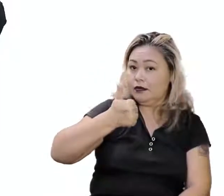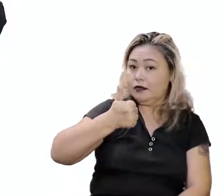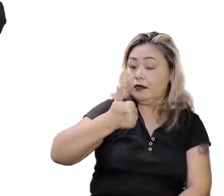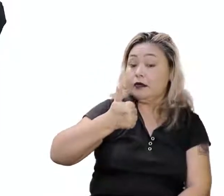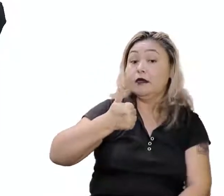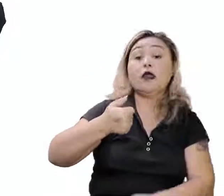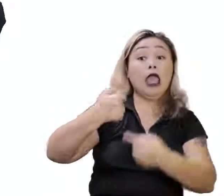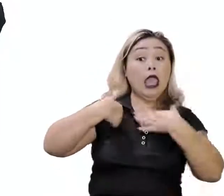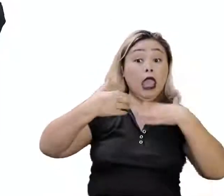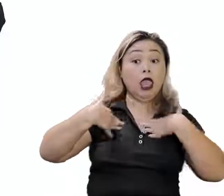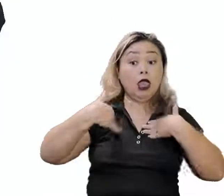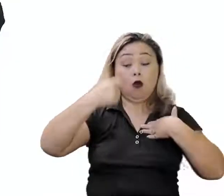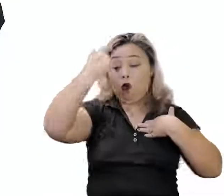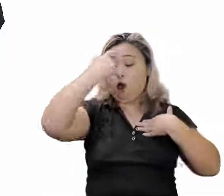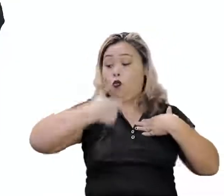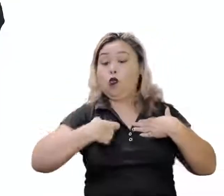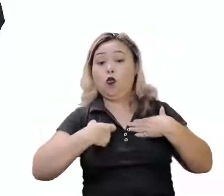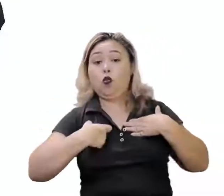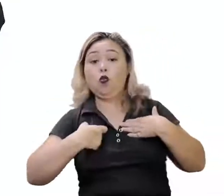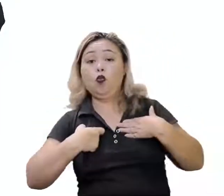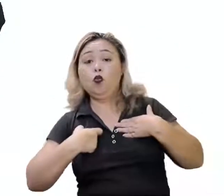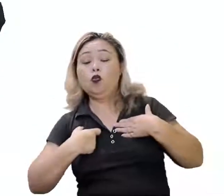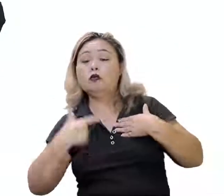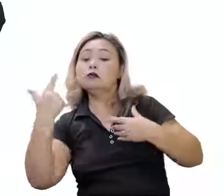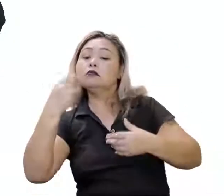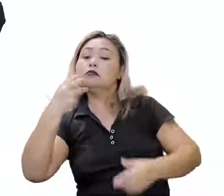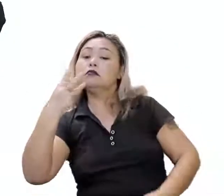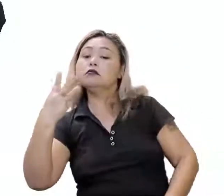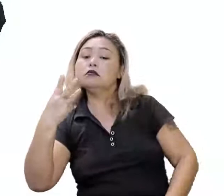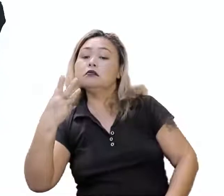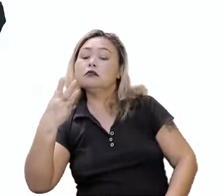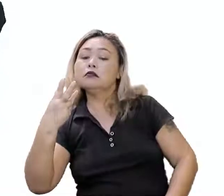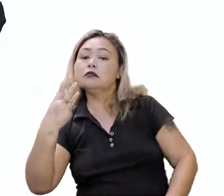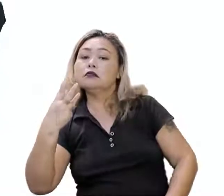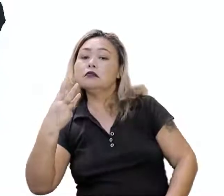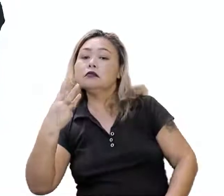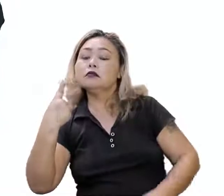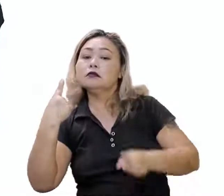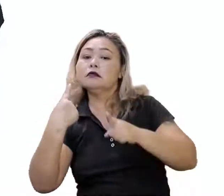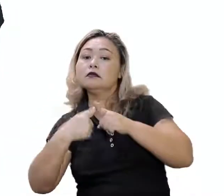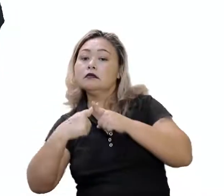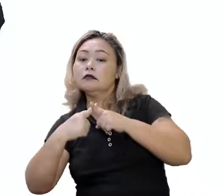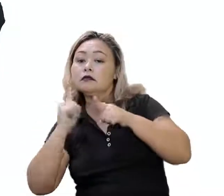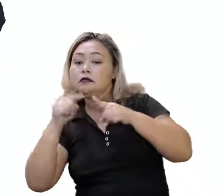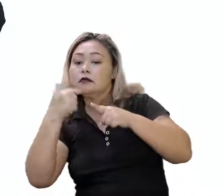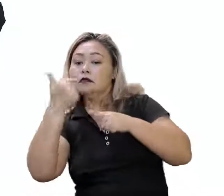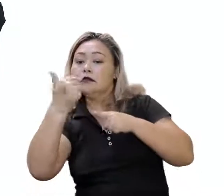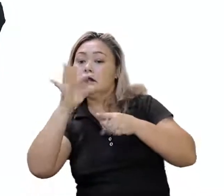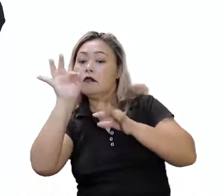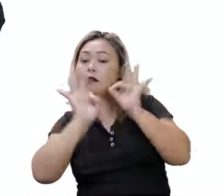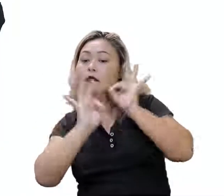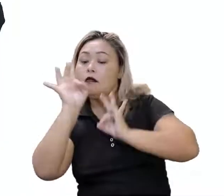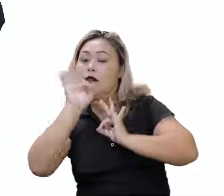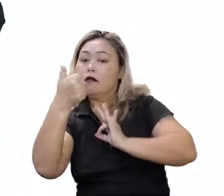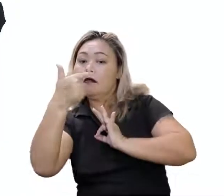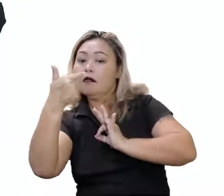tá? E eu vou estar ocupando o terceiro nível trófico. E você é o consumidor de segunda